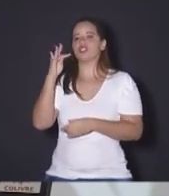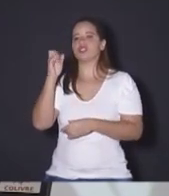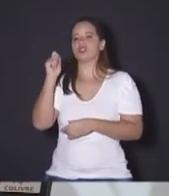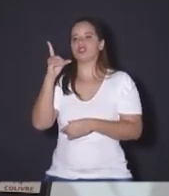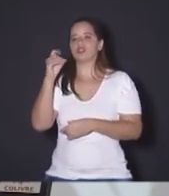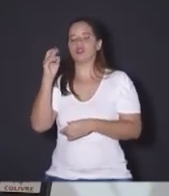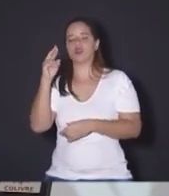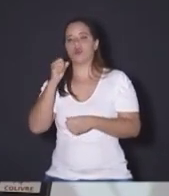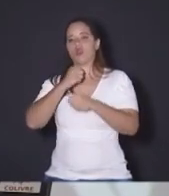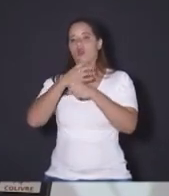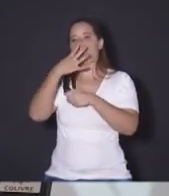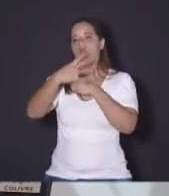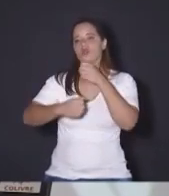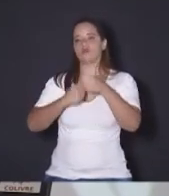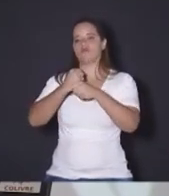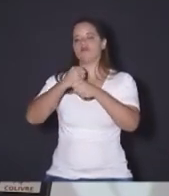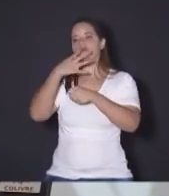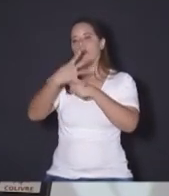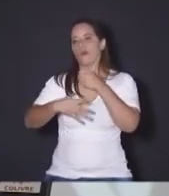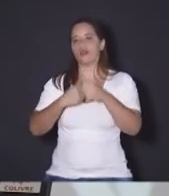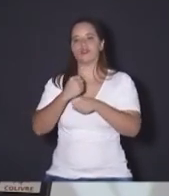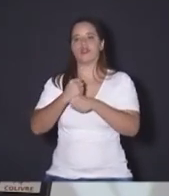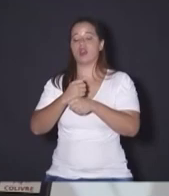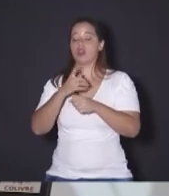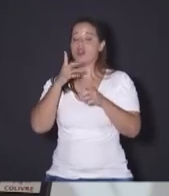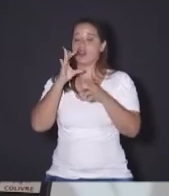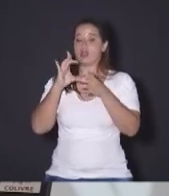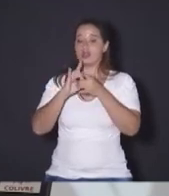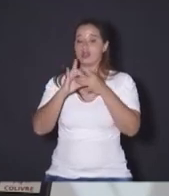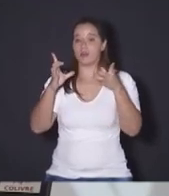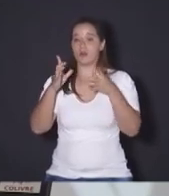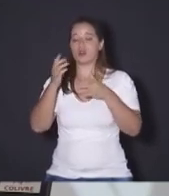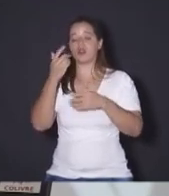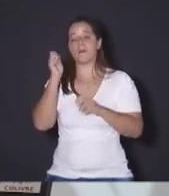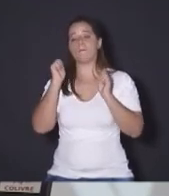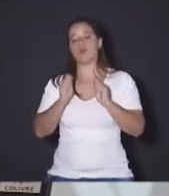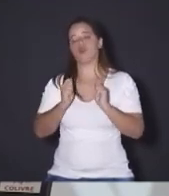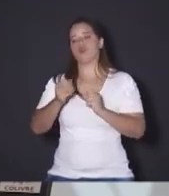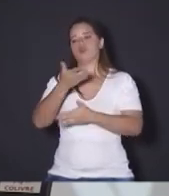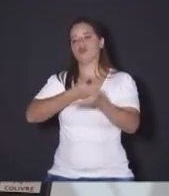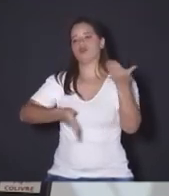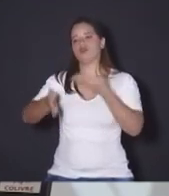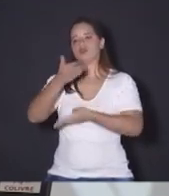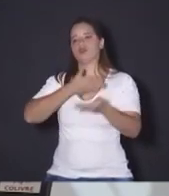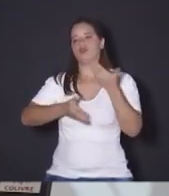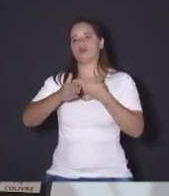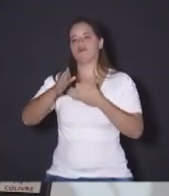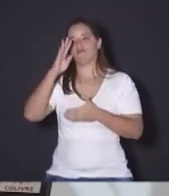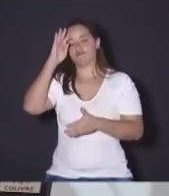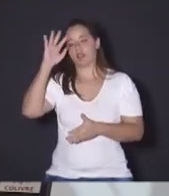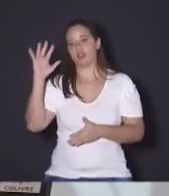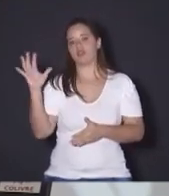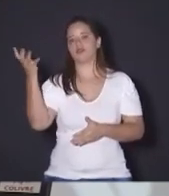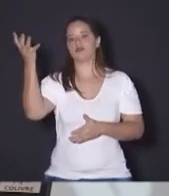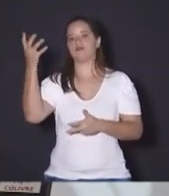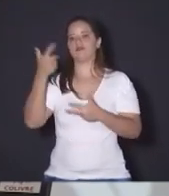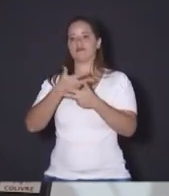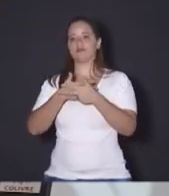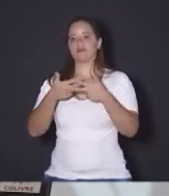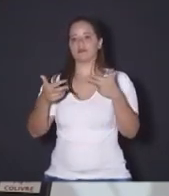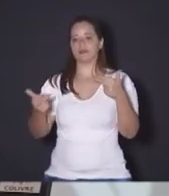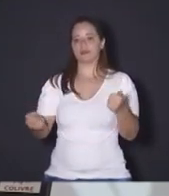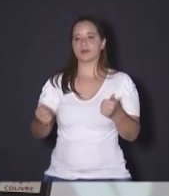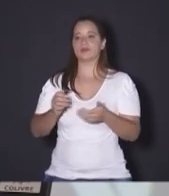então democracia a possibilidade da gente participar dos processos decisórios é e